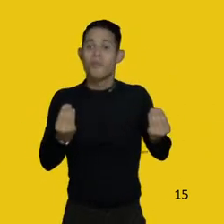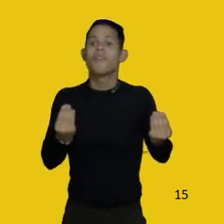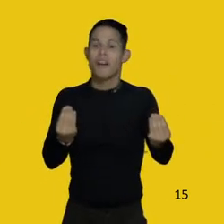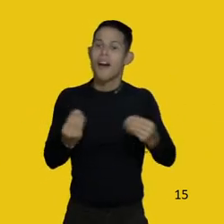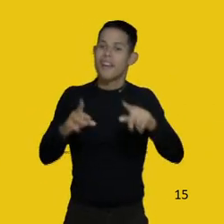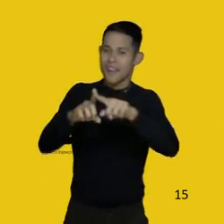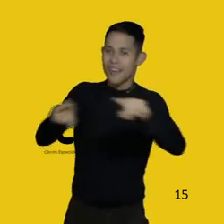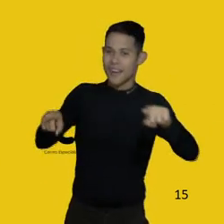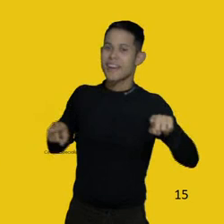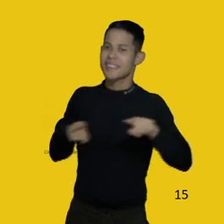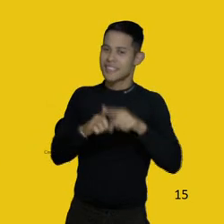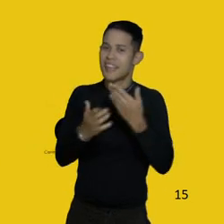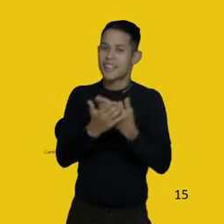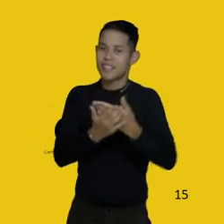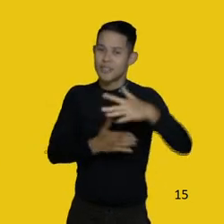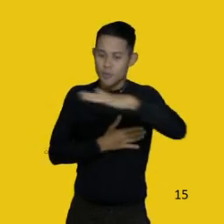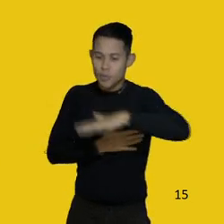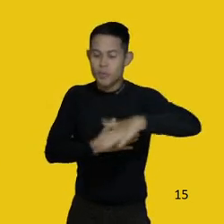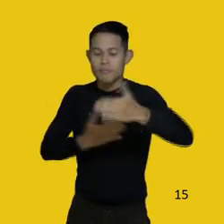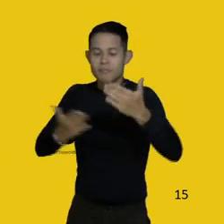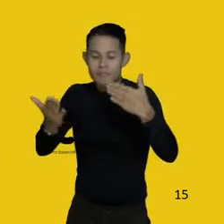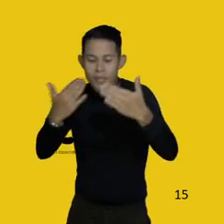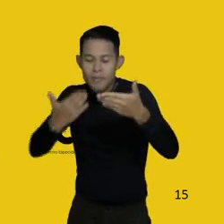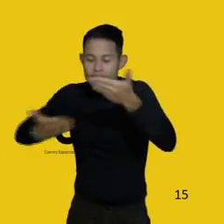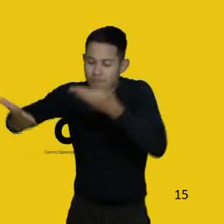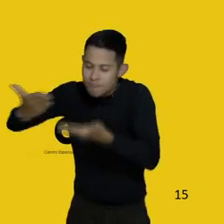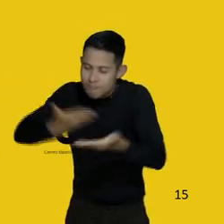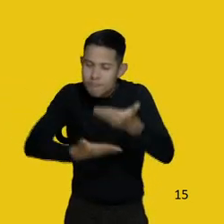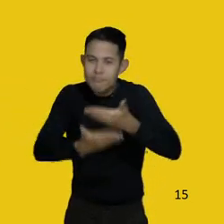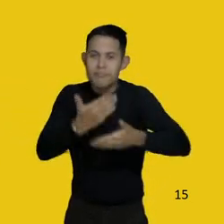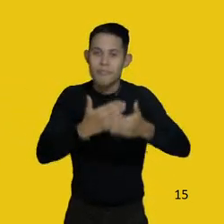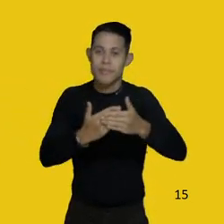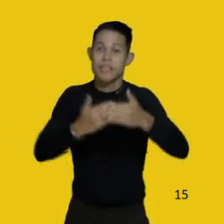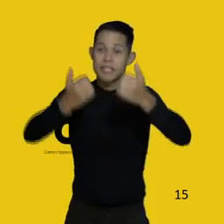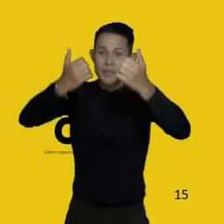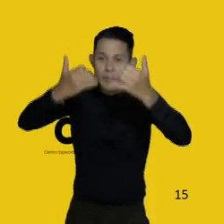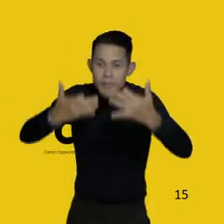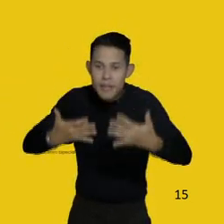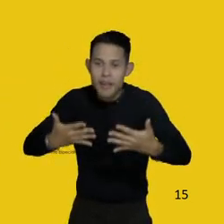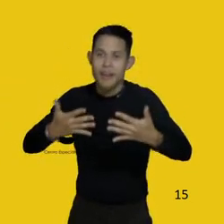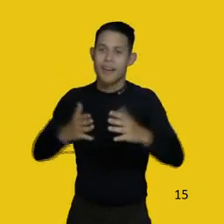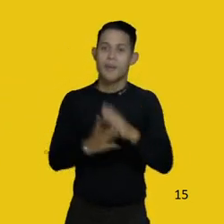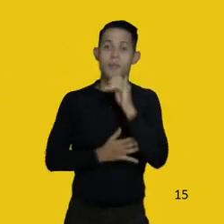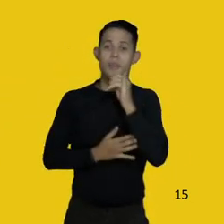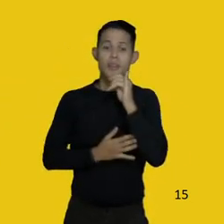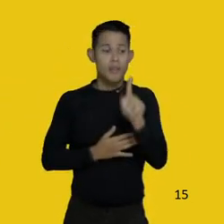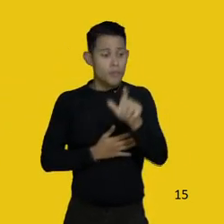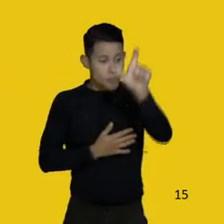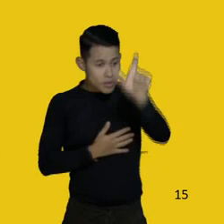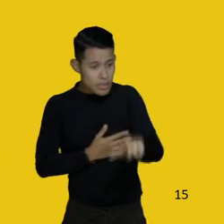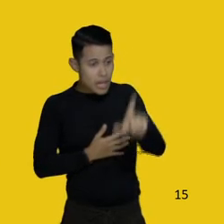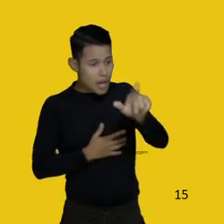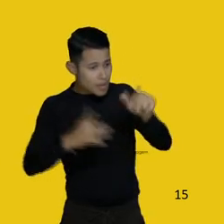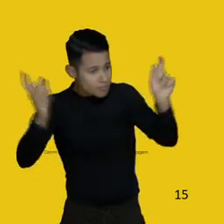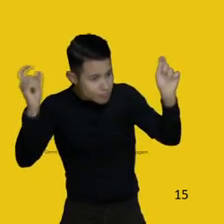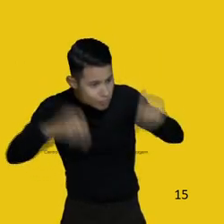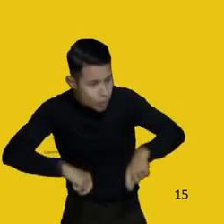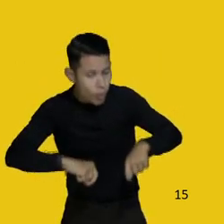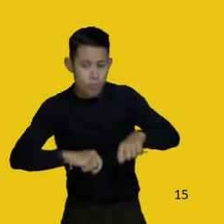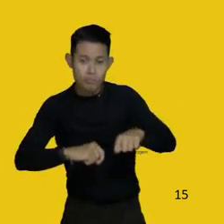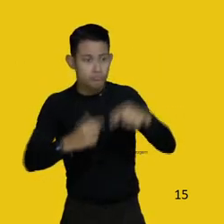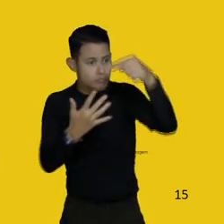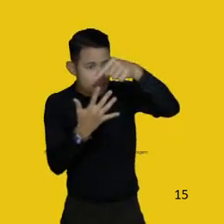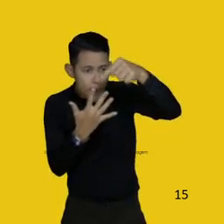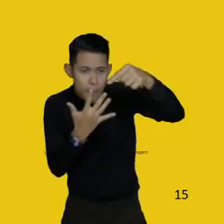acho que sempre tem que explicar sempre dar uma mesmo pequenininho Olha você é bom você é bom nisso você é bom naquilo